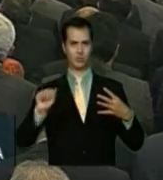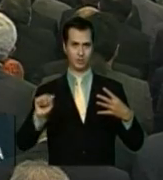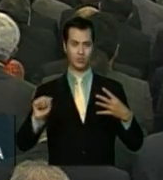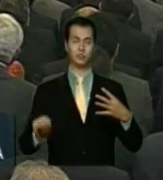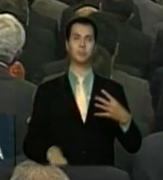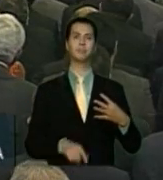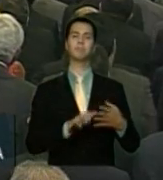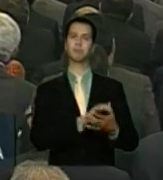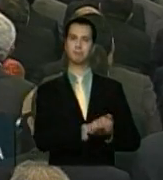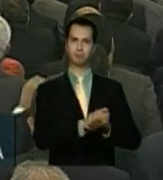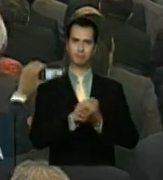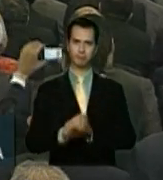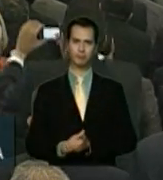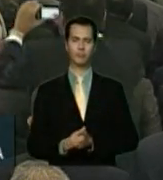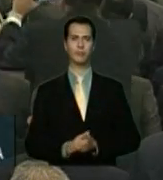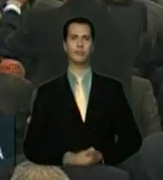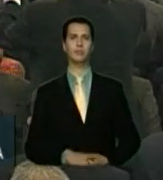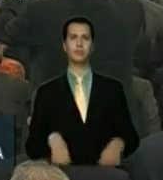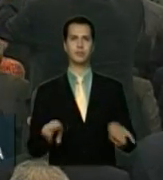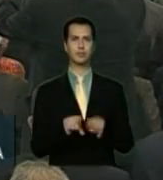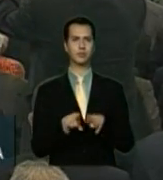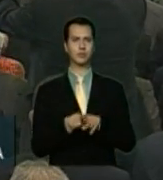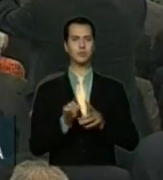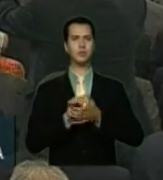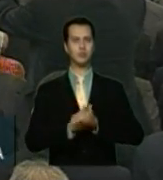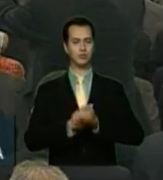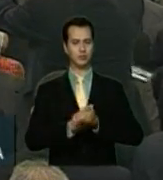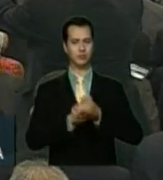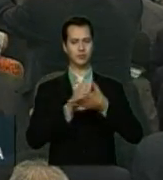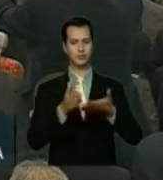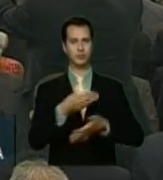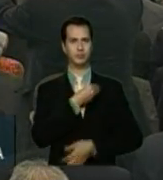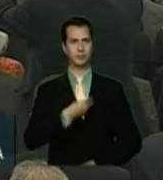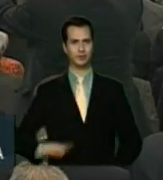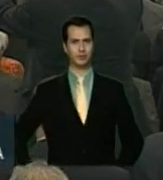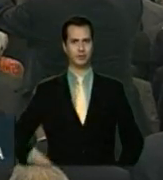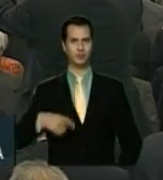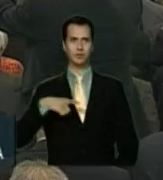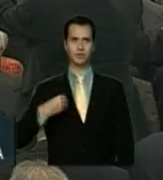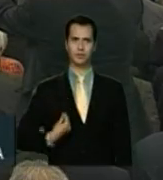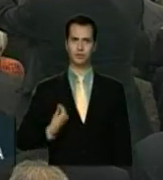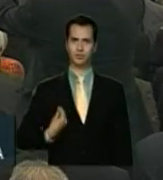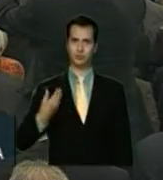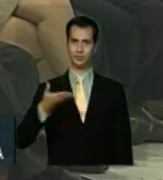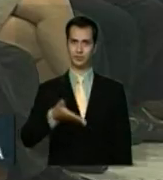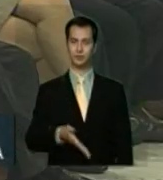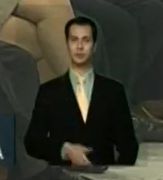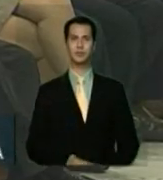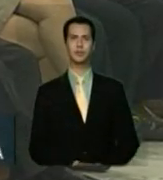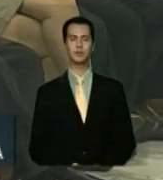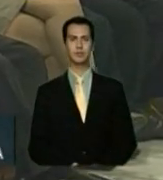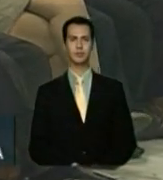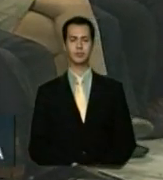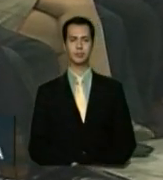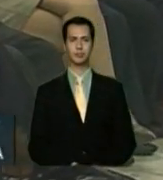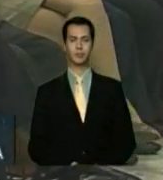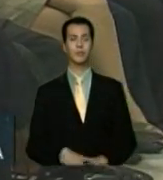para as mulheres queria cumprimentar os demais ministros presentes e